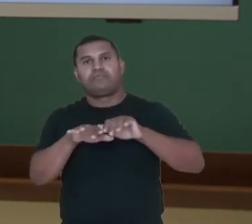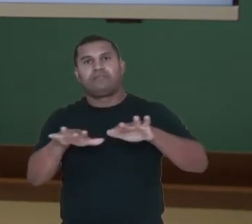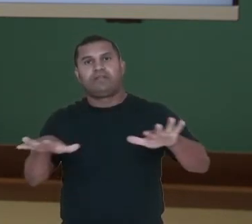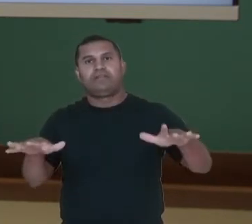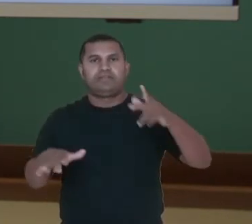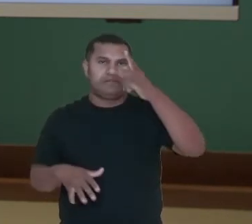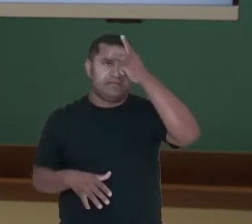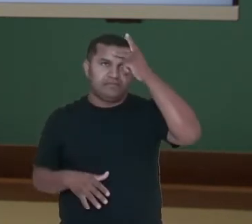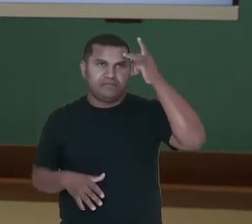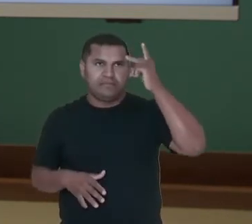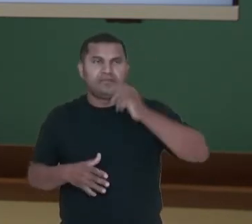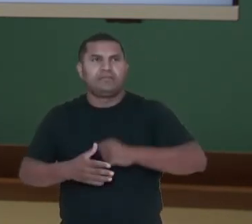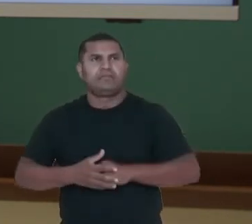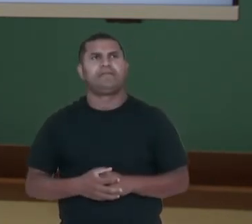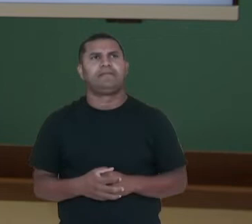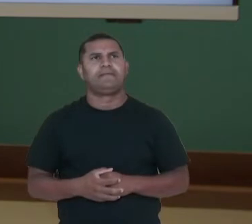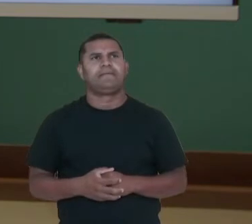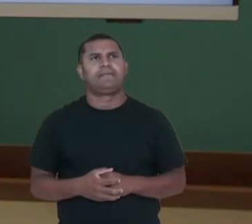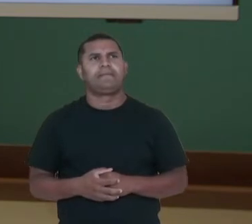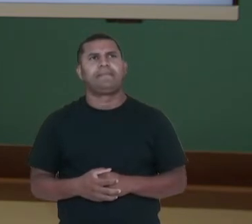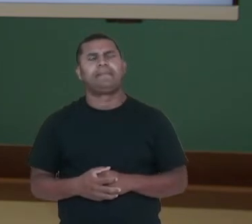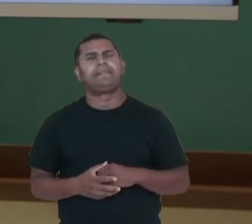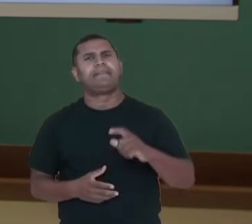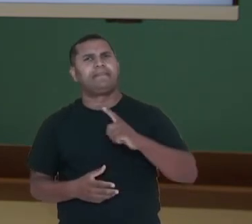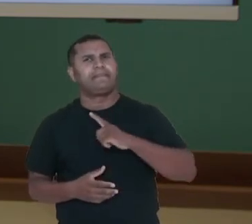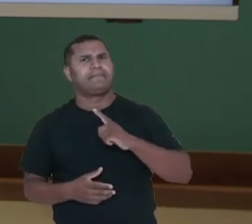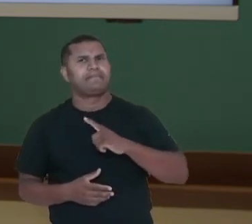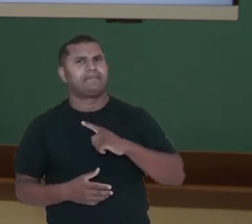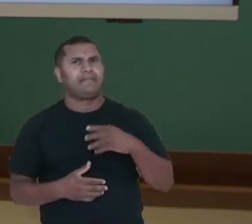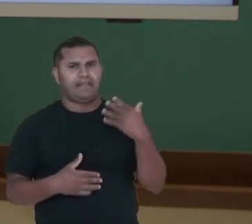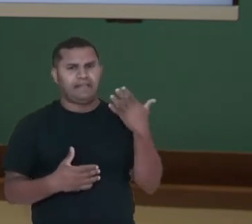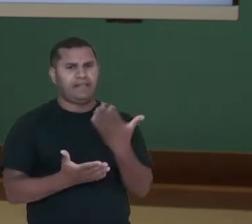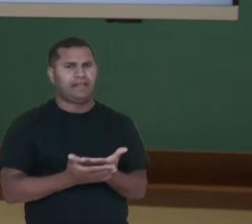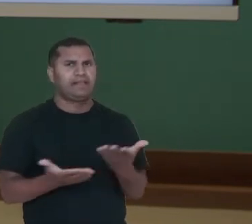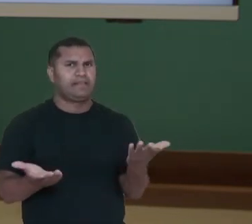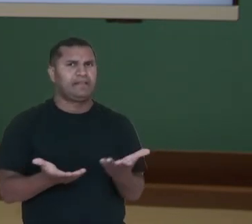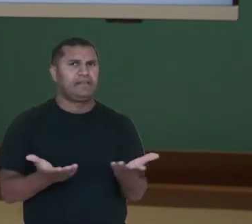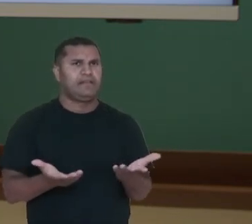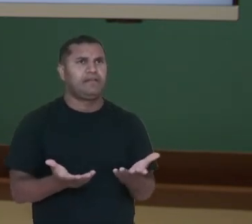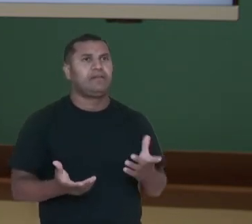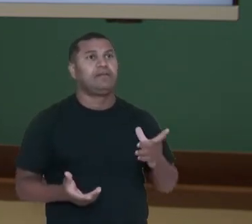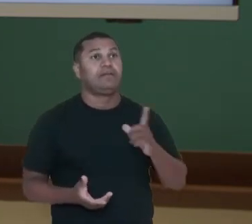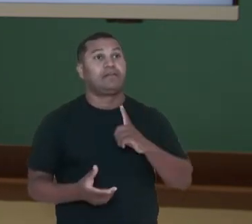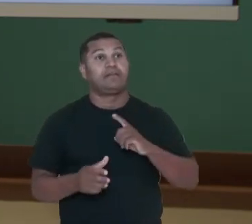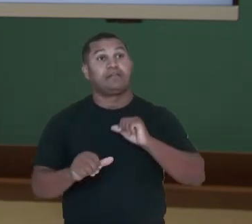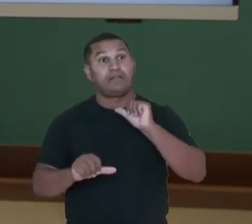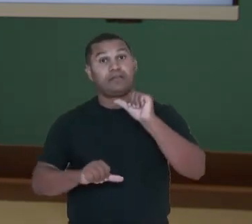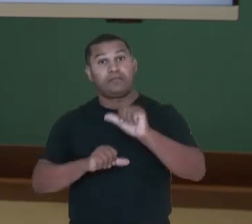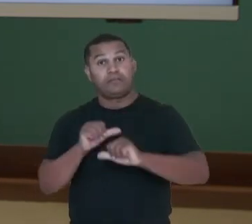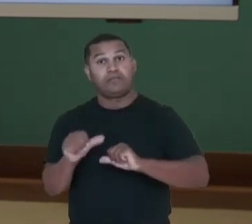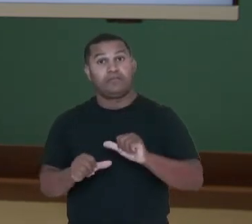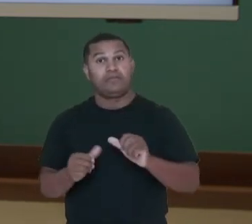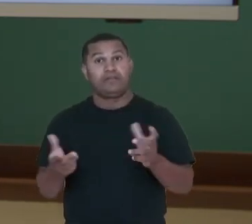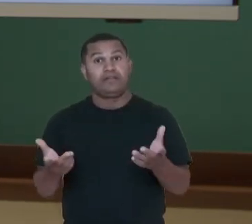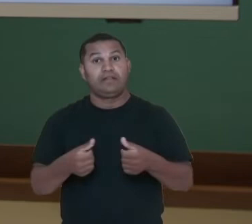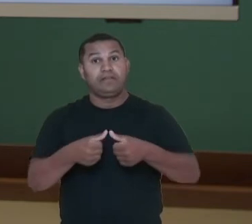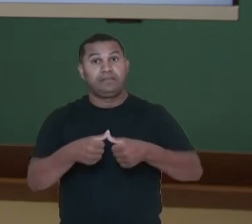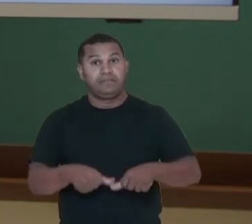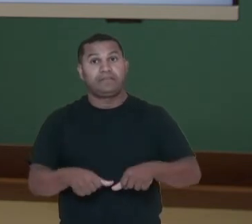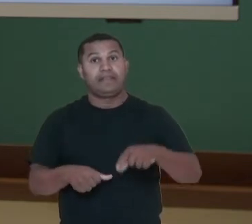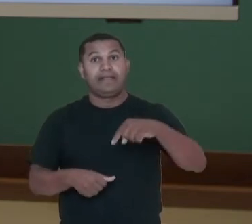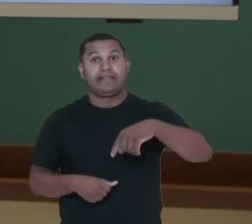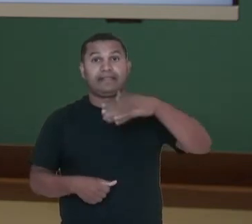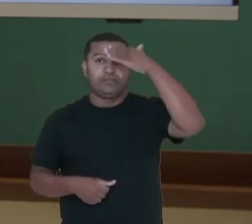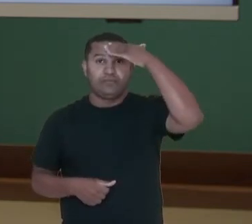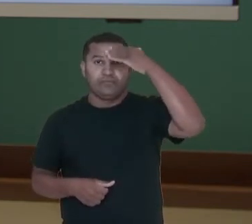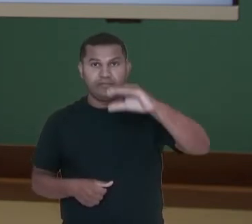Será que há casos de predisposição genética? Universidades paranaenses, olha que notícia legal. Universidades paranaenses, eles fizeram estudos